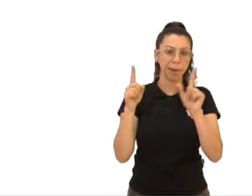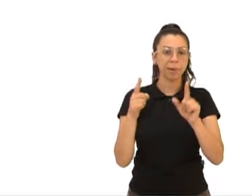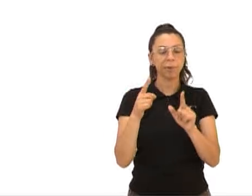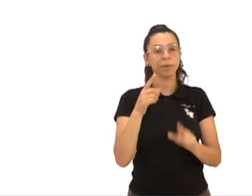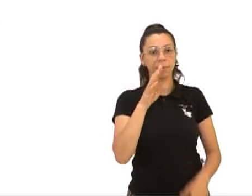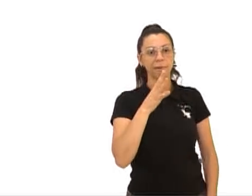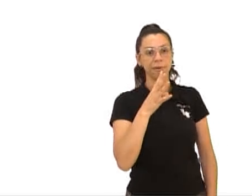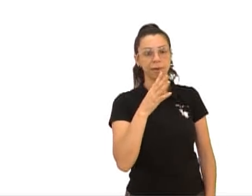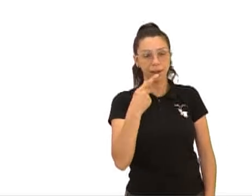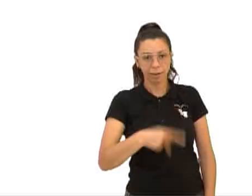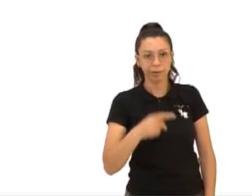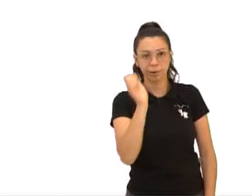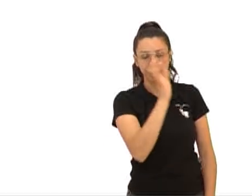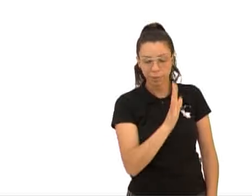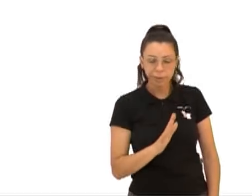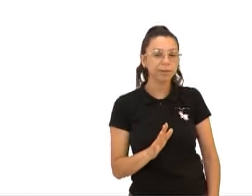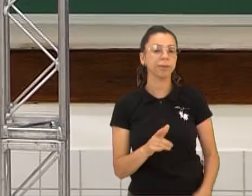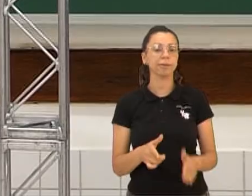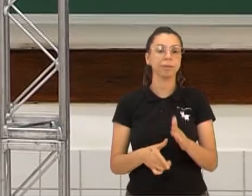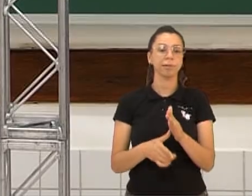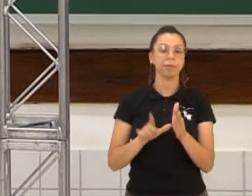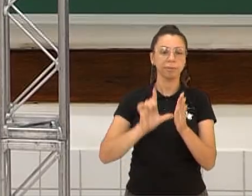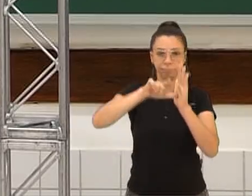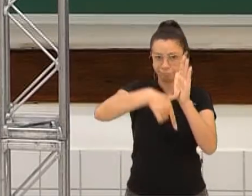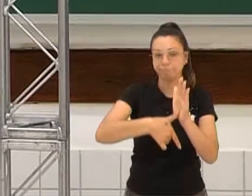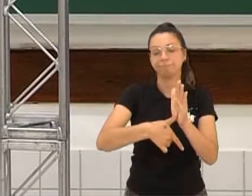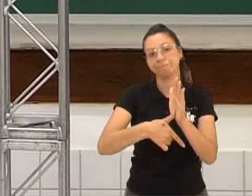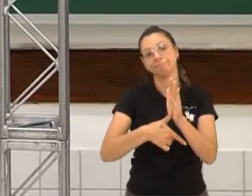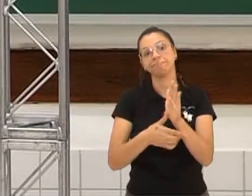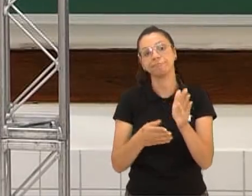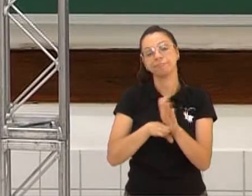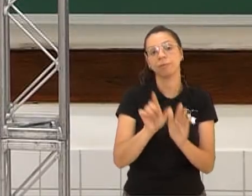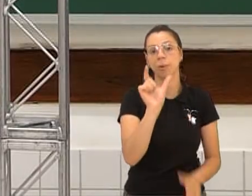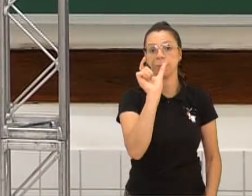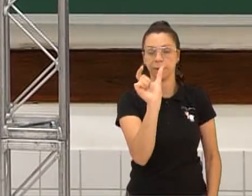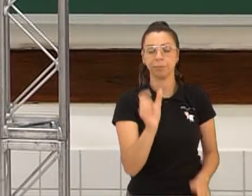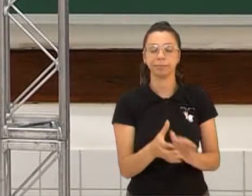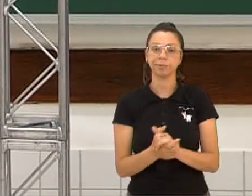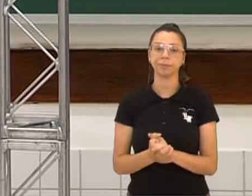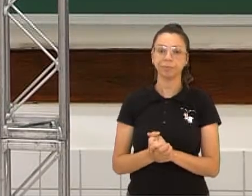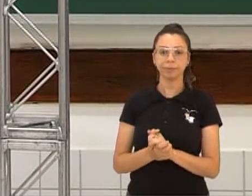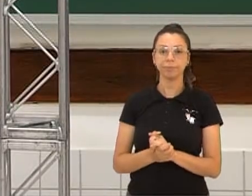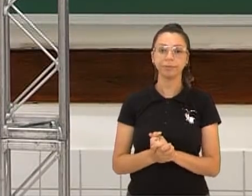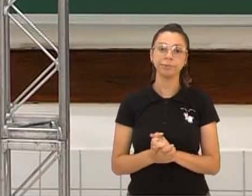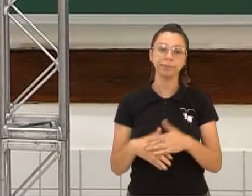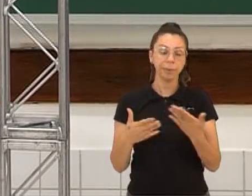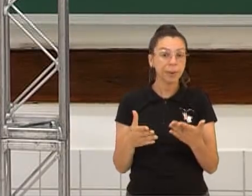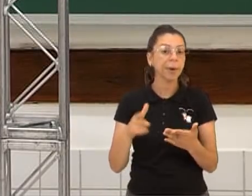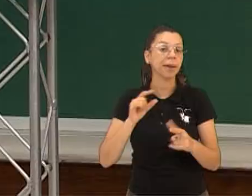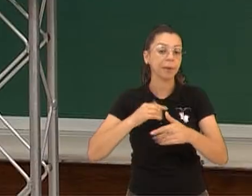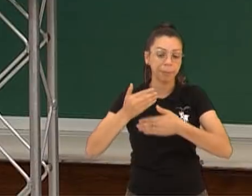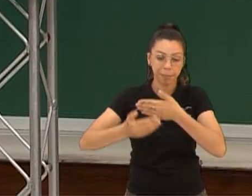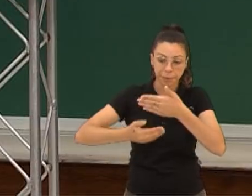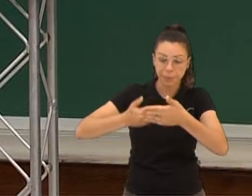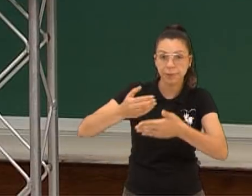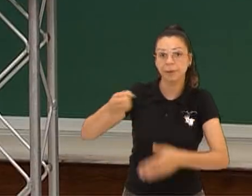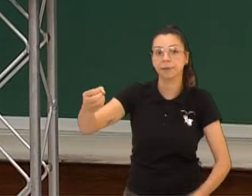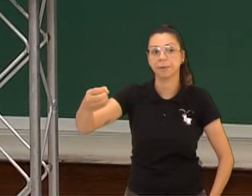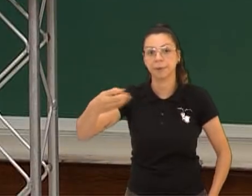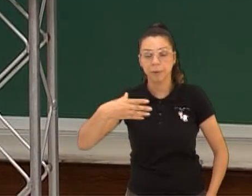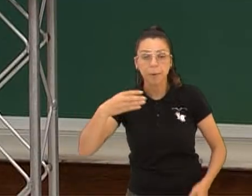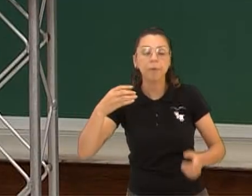Um grupo de pessoas trabalhando com uma ideia inovadora, né, diferenciada, que aparentemente